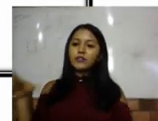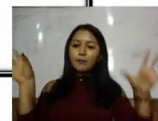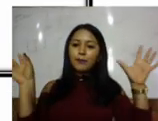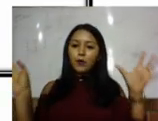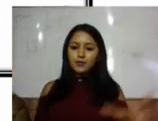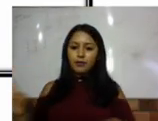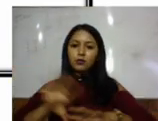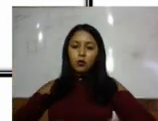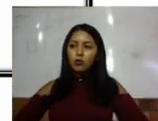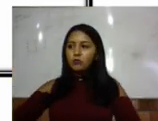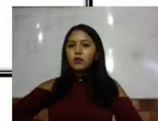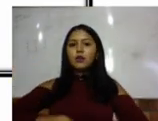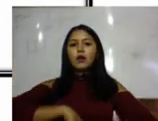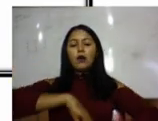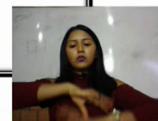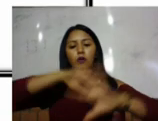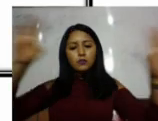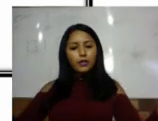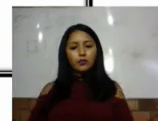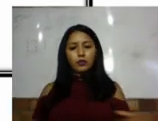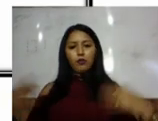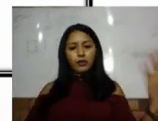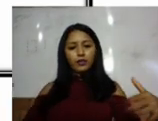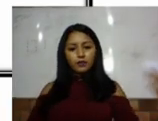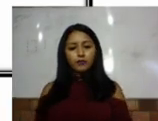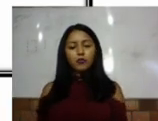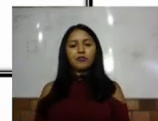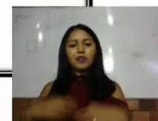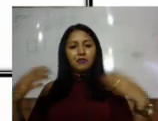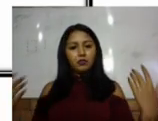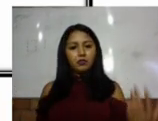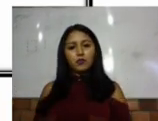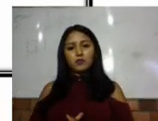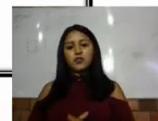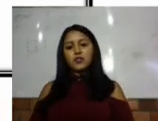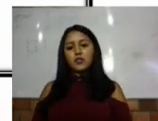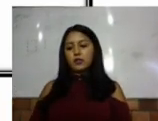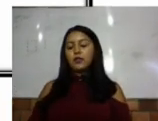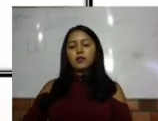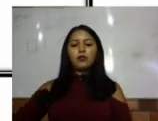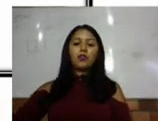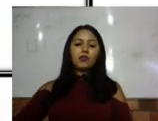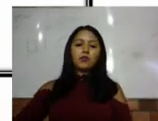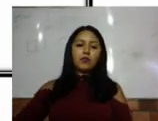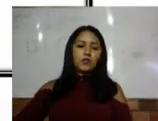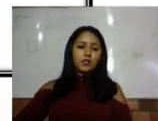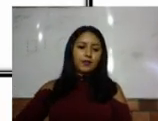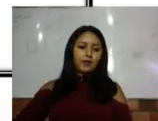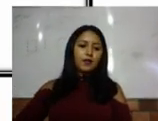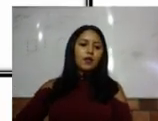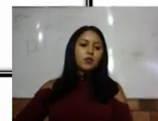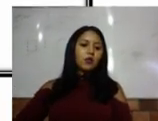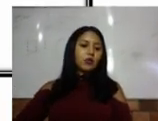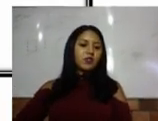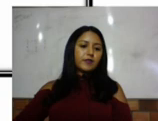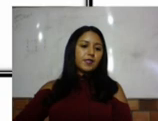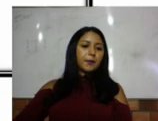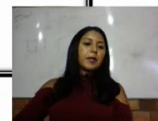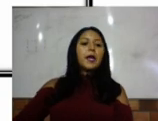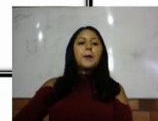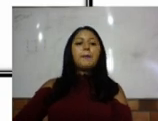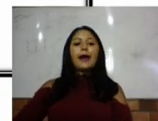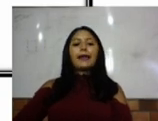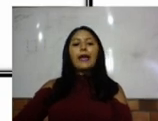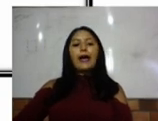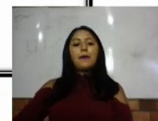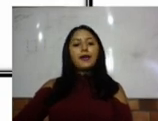gente ou sobre alguém está próximo em torno ao nosso redor né alguém convive no nosso dia a dia tem um convívio com a gente então